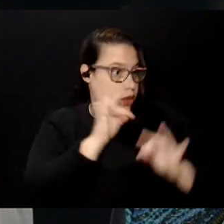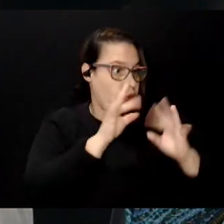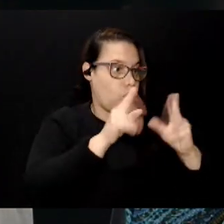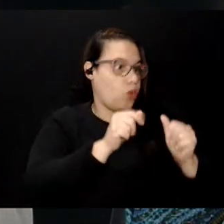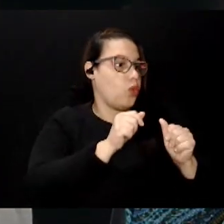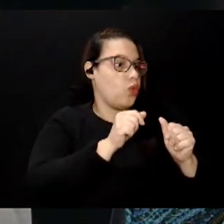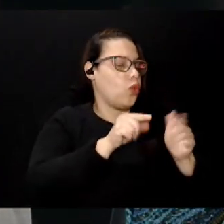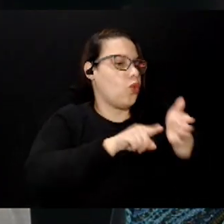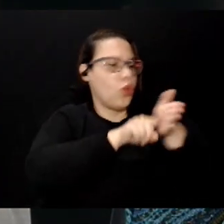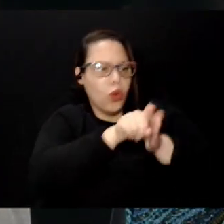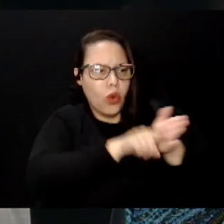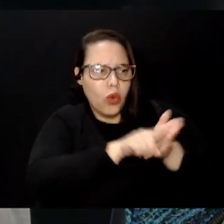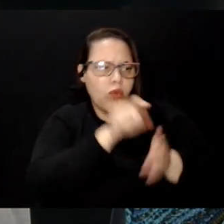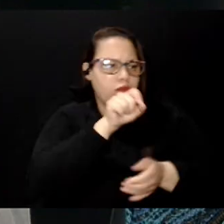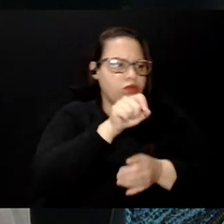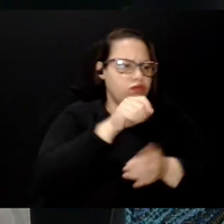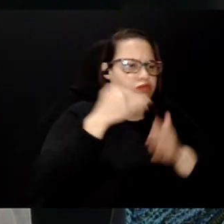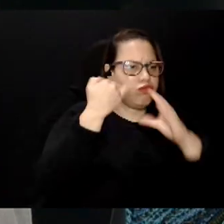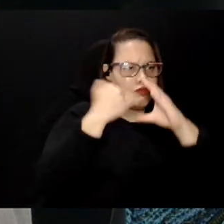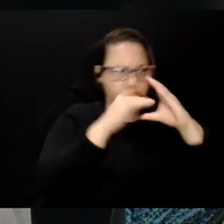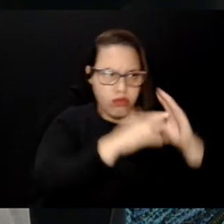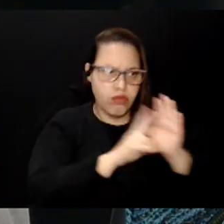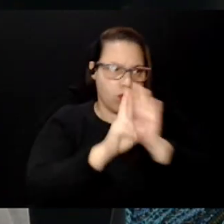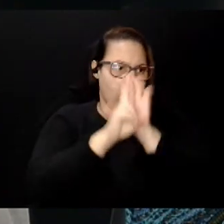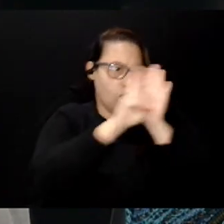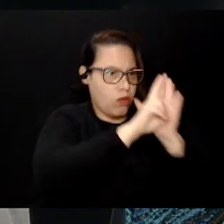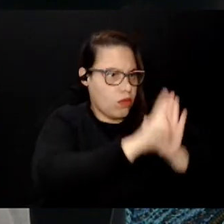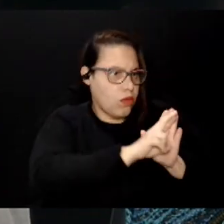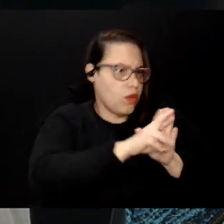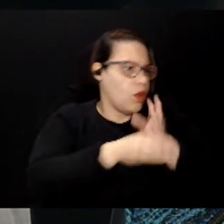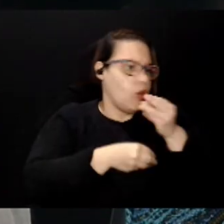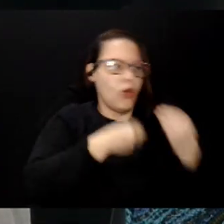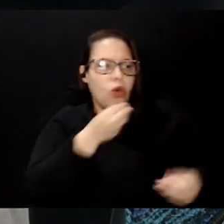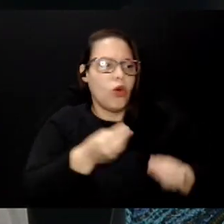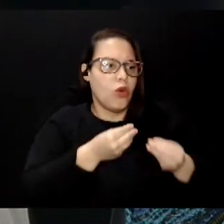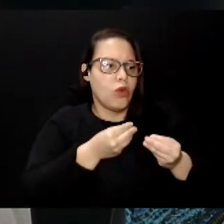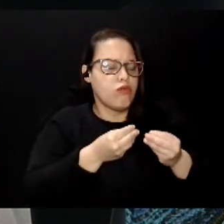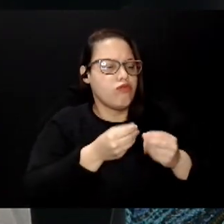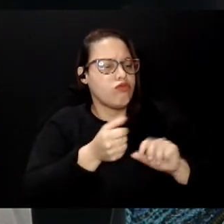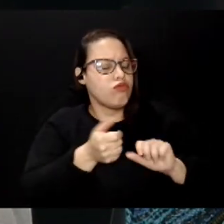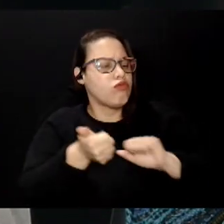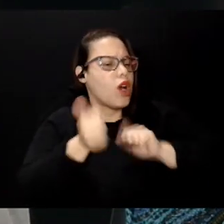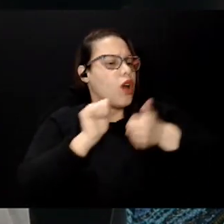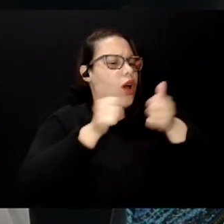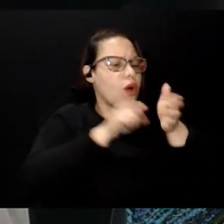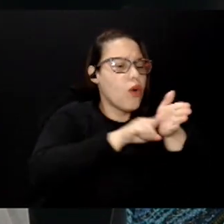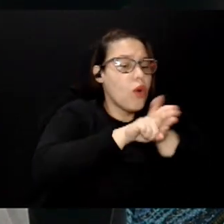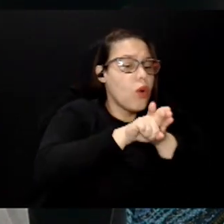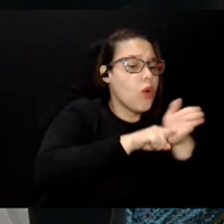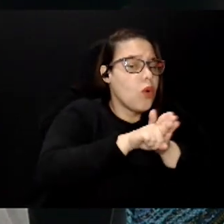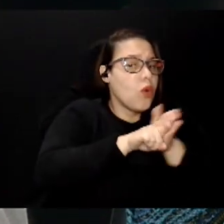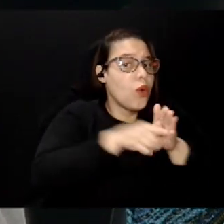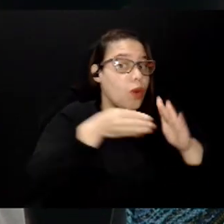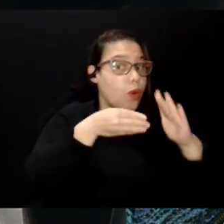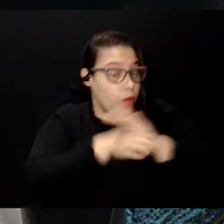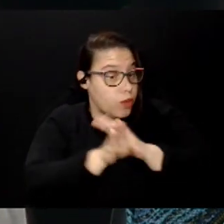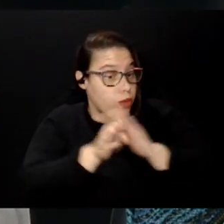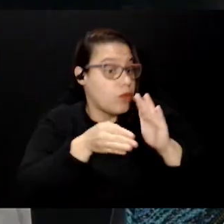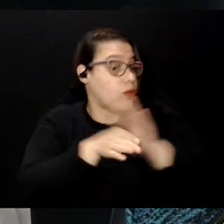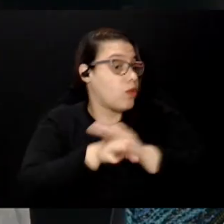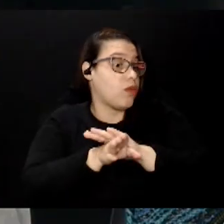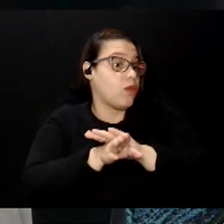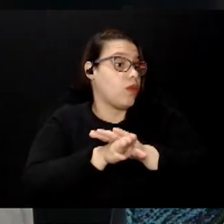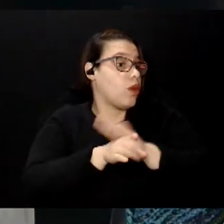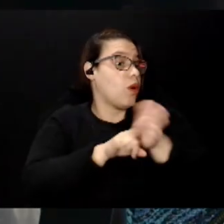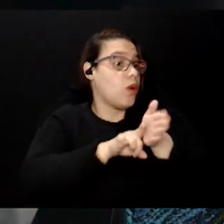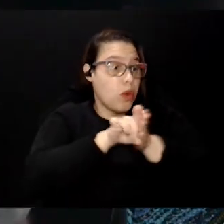que você manda como referência, como que você navega, o que você costuma pesquisar, o que você